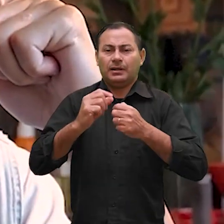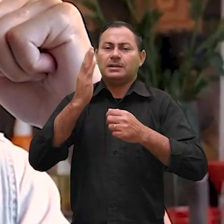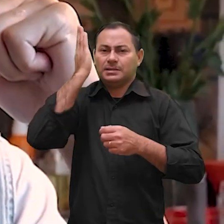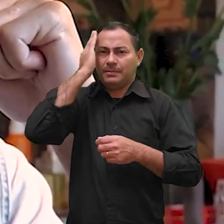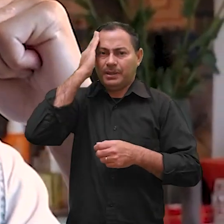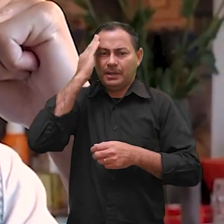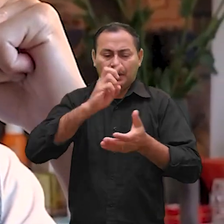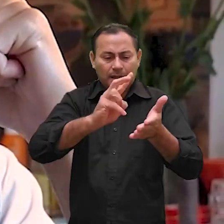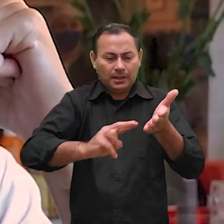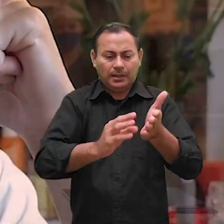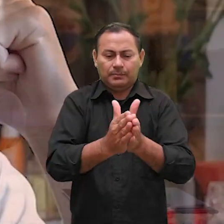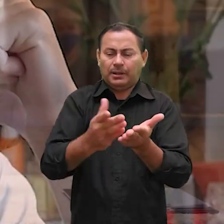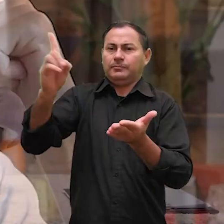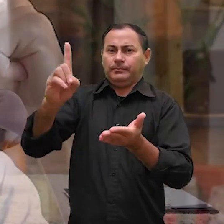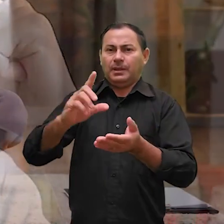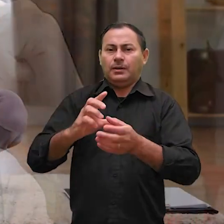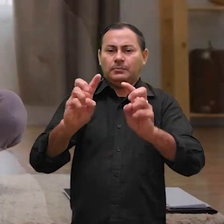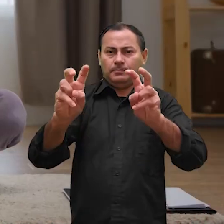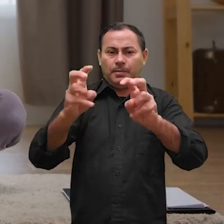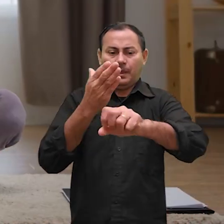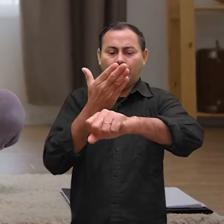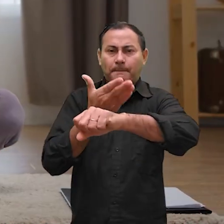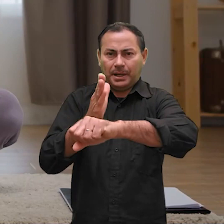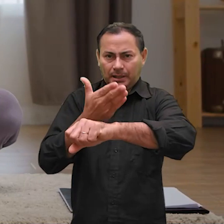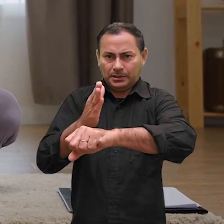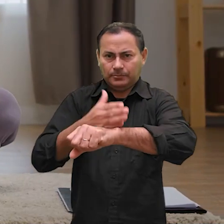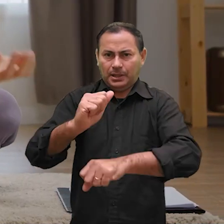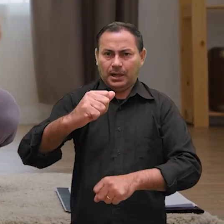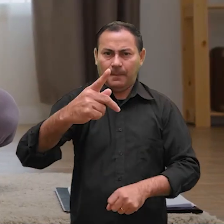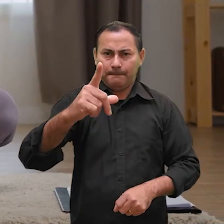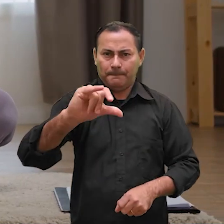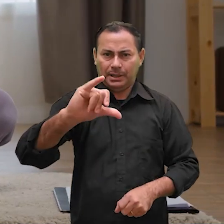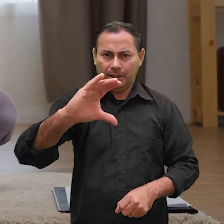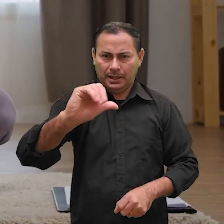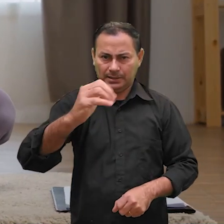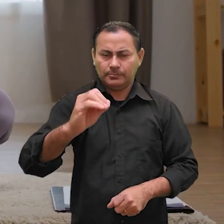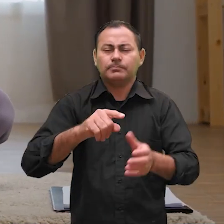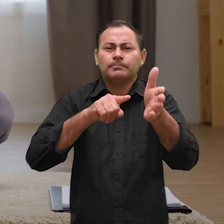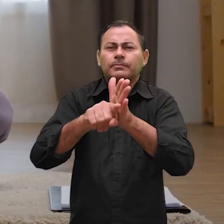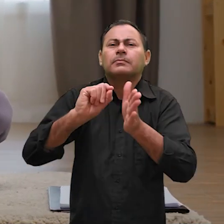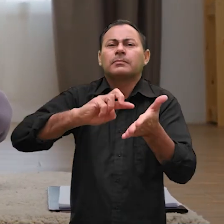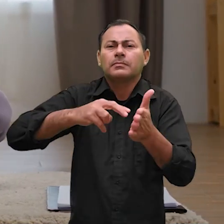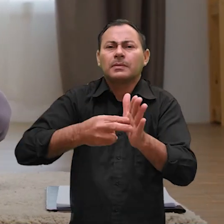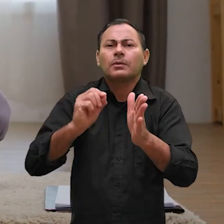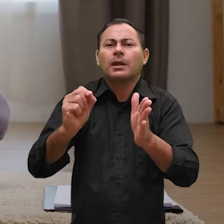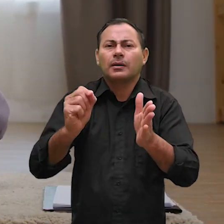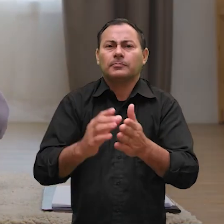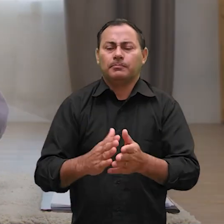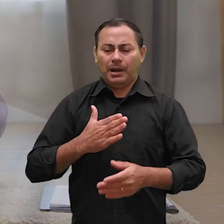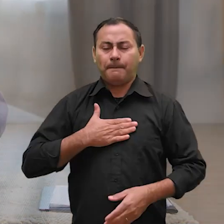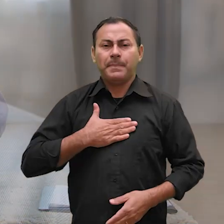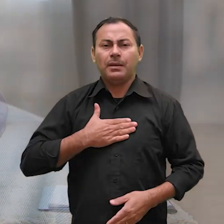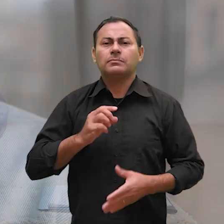se autoeducar ao ler as Escrituras vem com o título de aplicação e traz a seguinte pergunta: o que isso